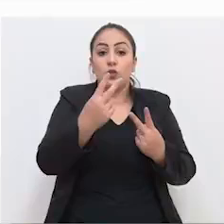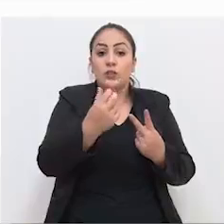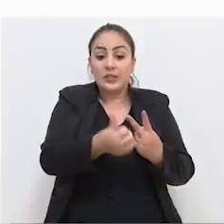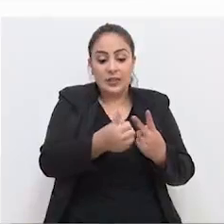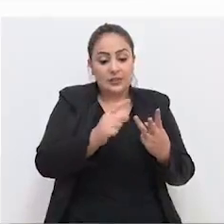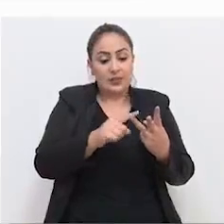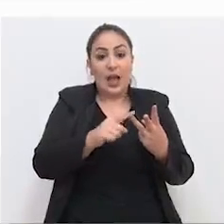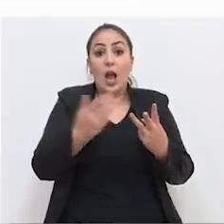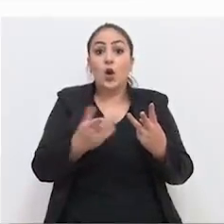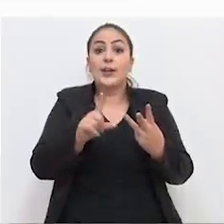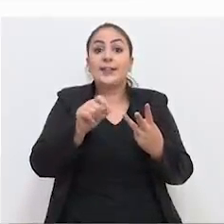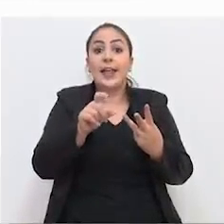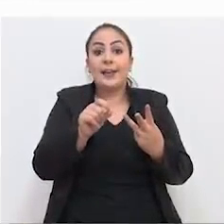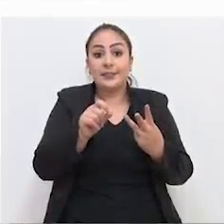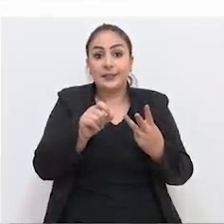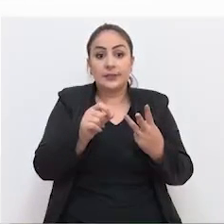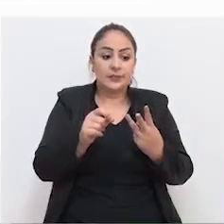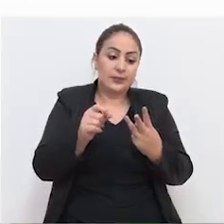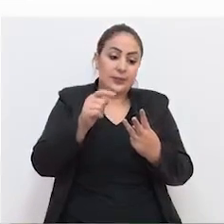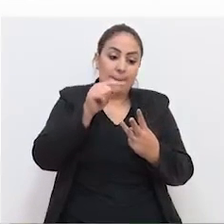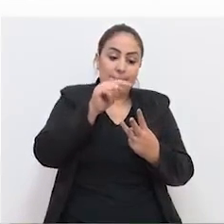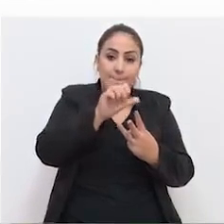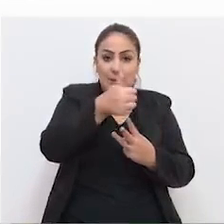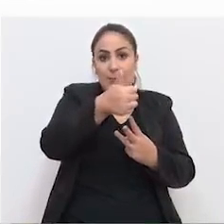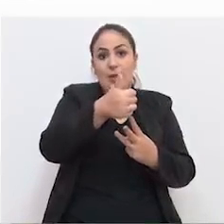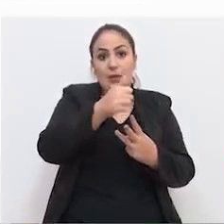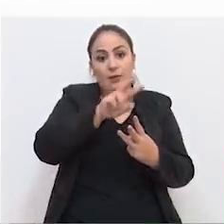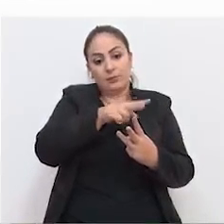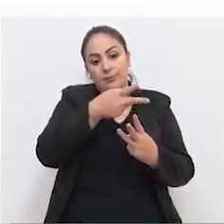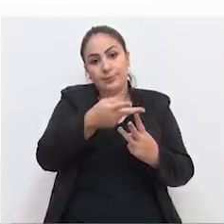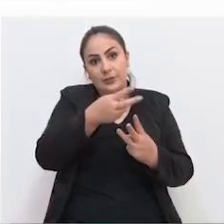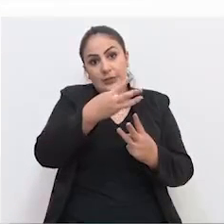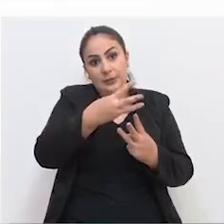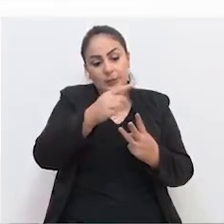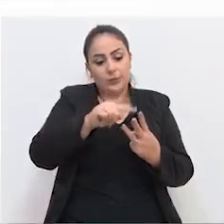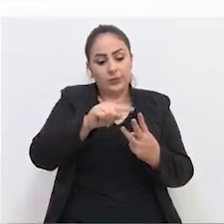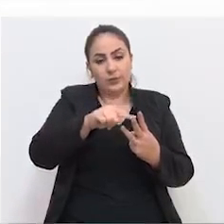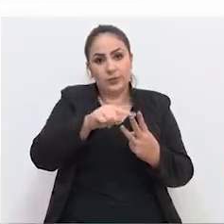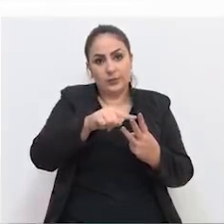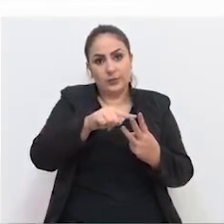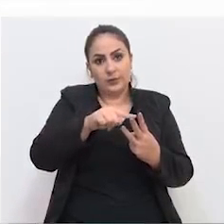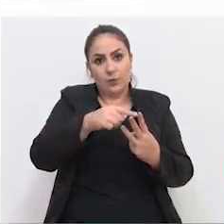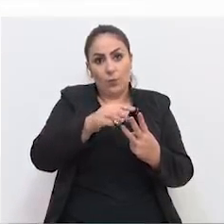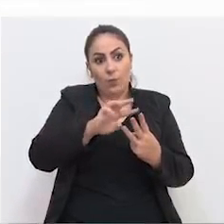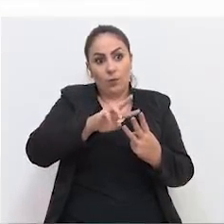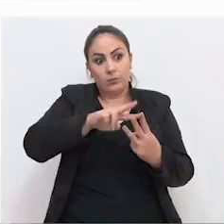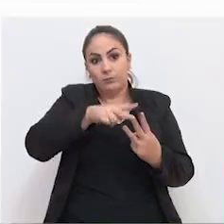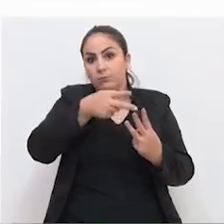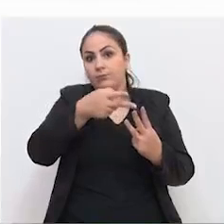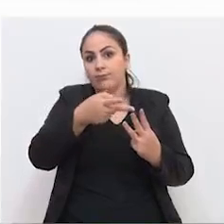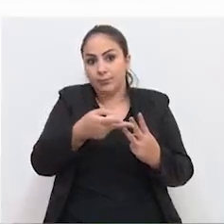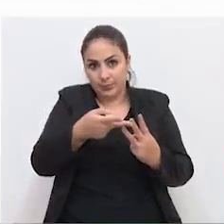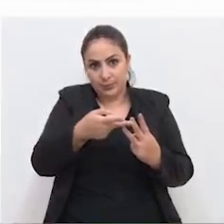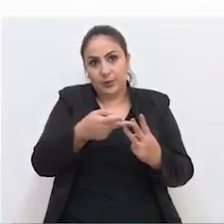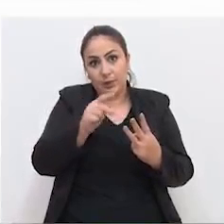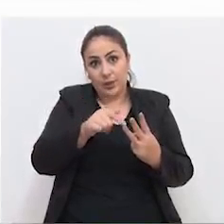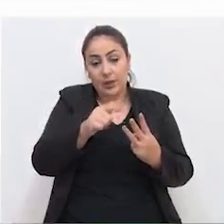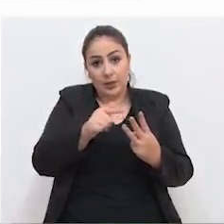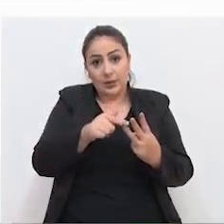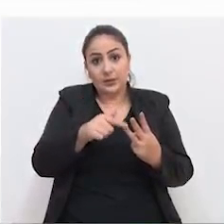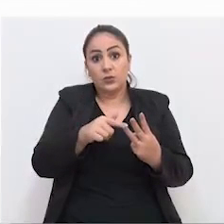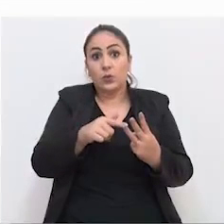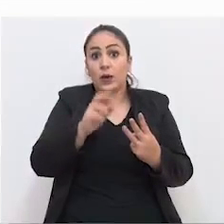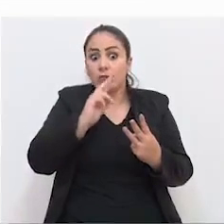agora 10, ou seja, entre a primeira e a segunda fase triplicou, da segunda para a terceira nem dobrou. Isso é um